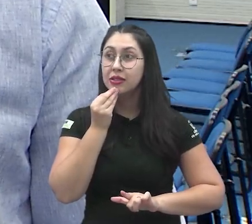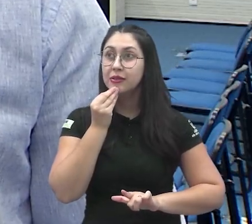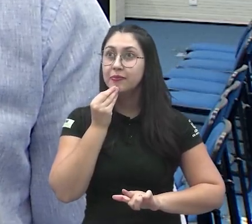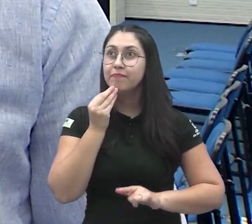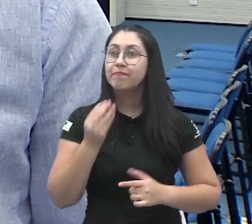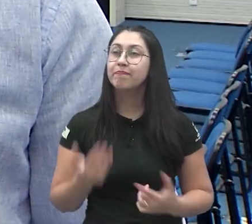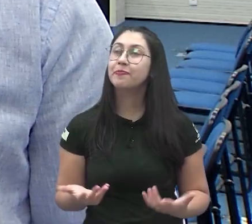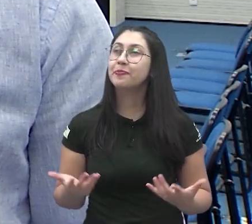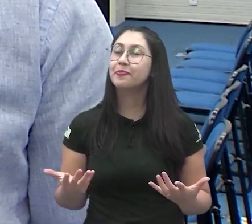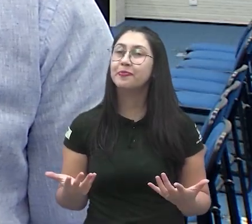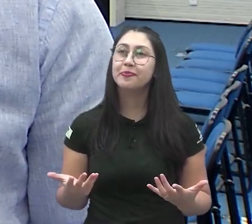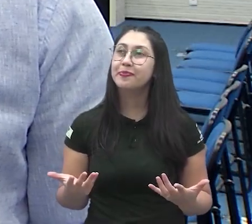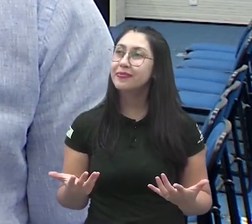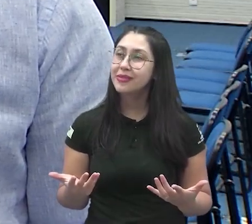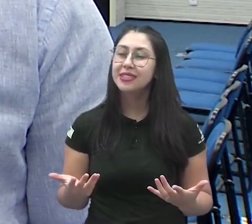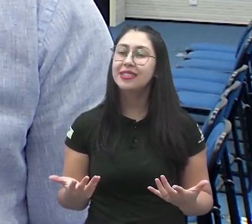e